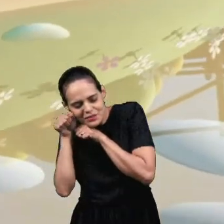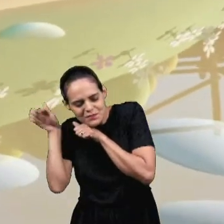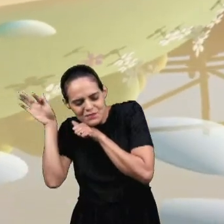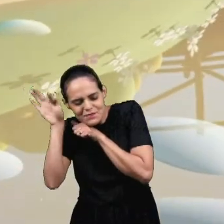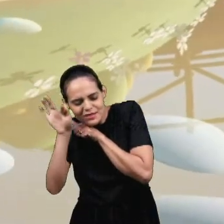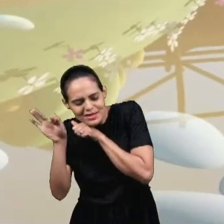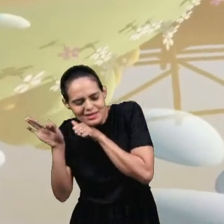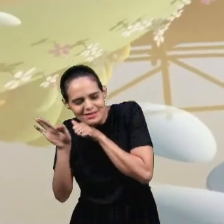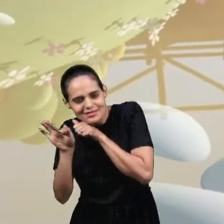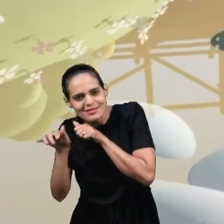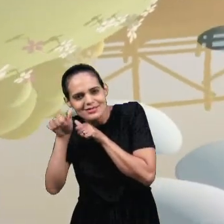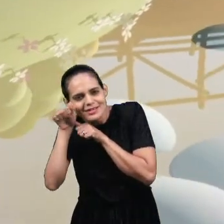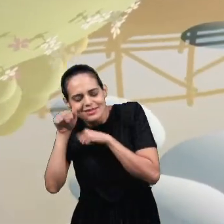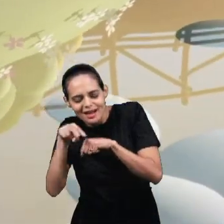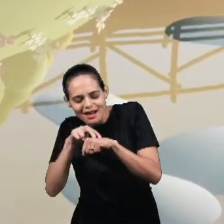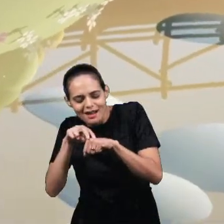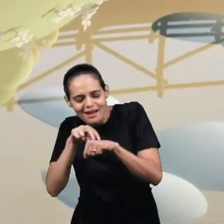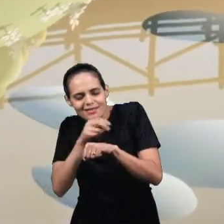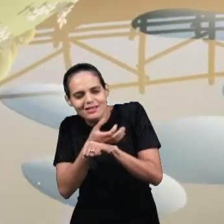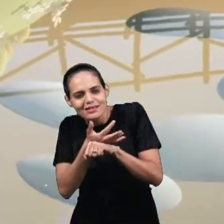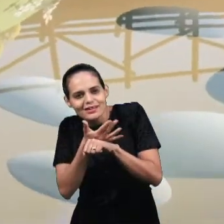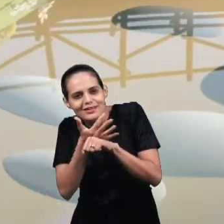Uma feliz ovelha.